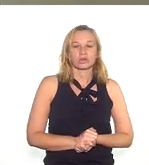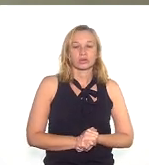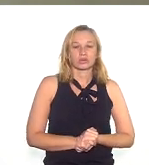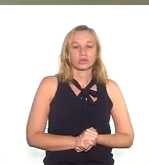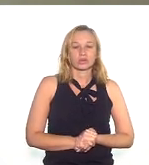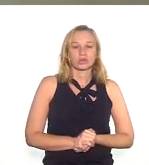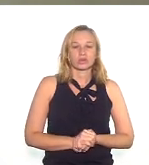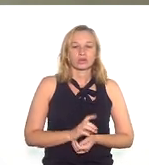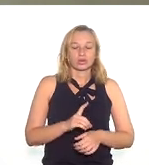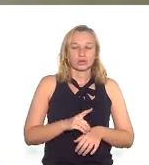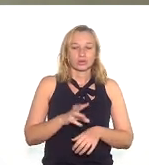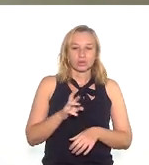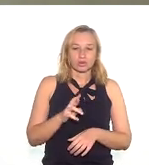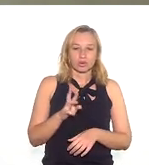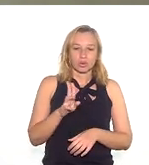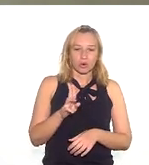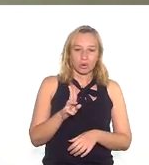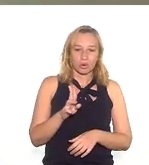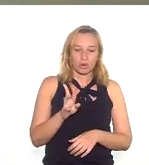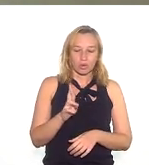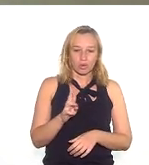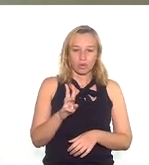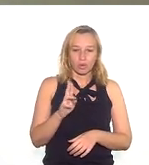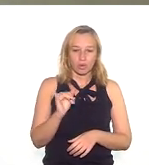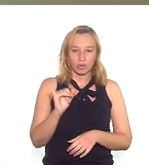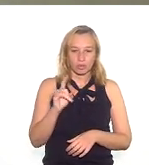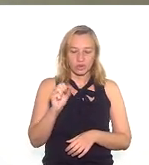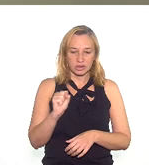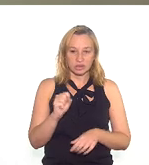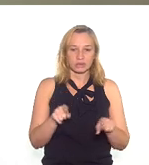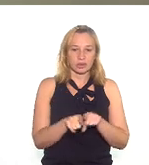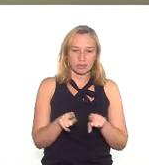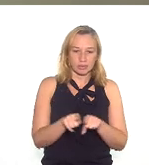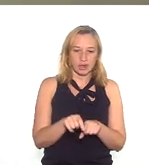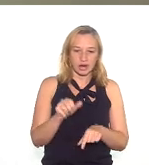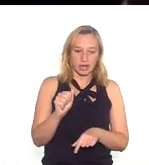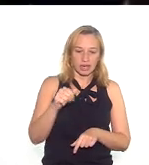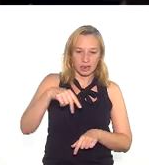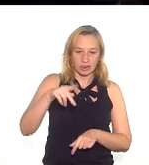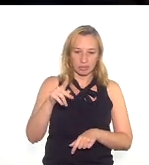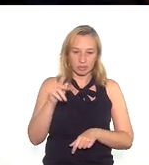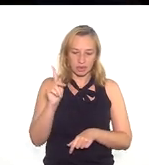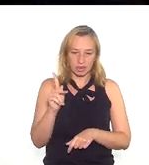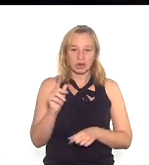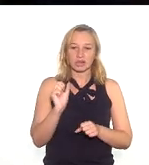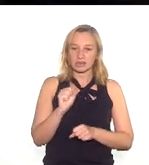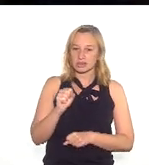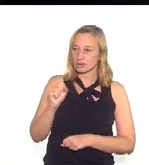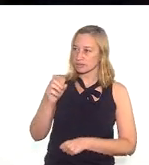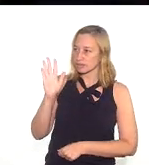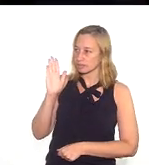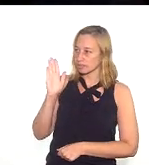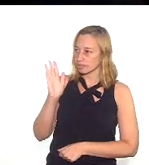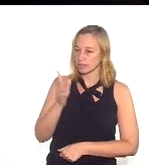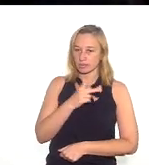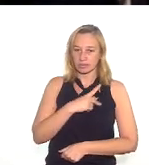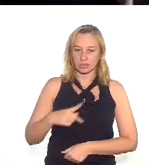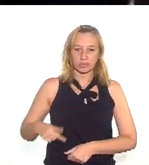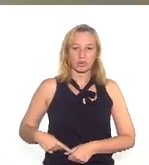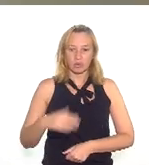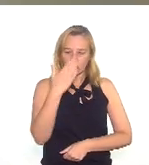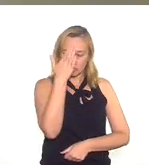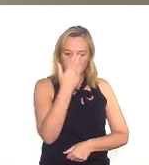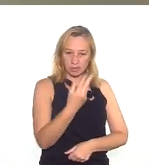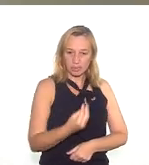o doutor Rubens Cerqueira já estão presentes também pela ANP. Sim, presentes. Obrigado